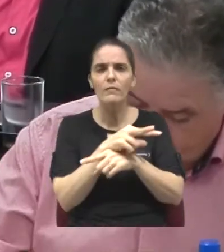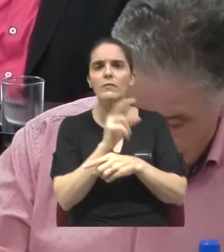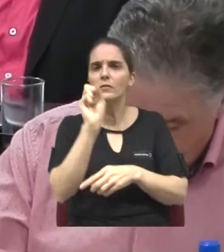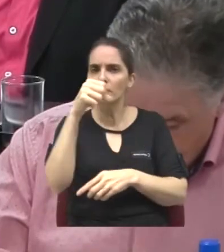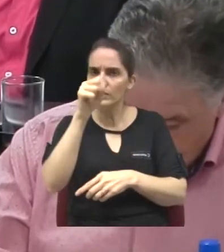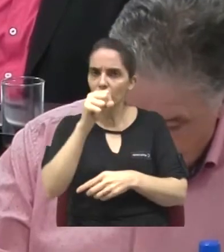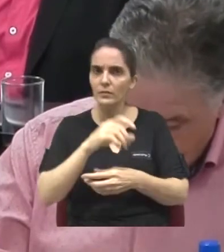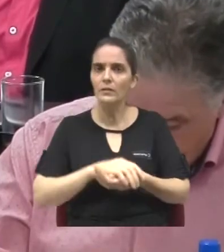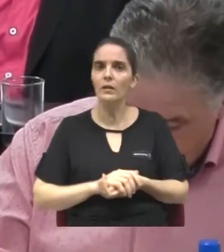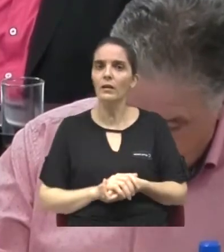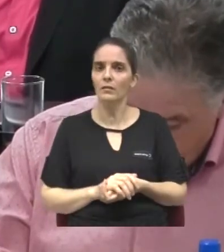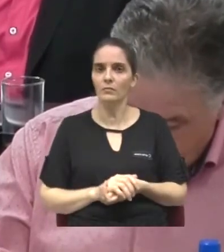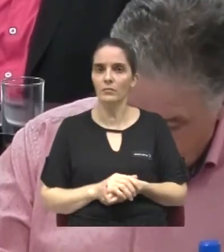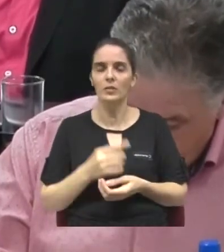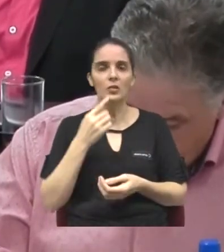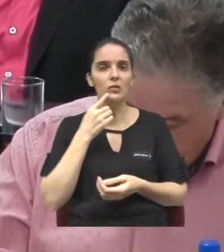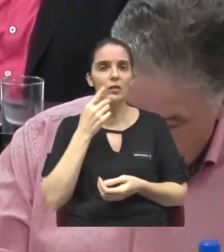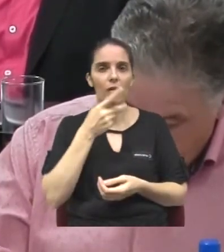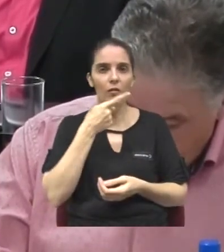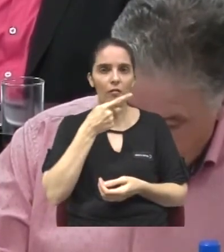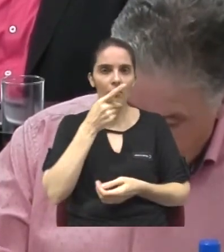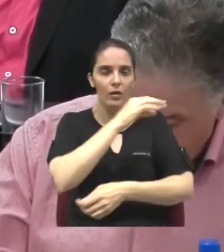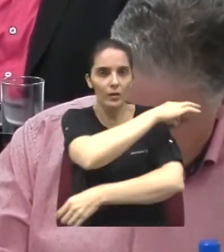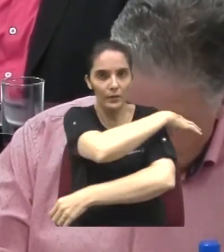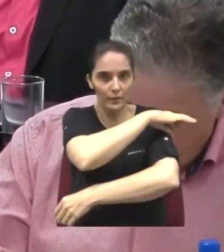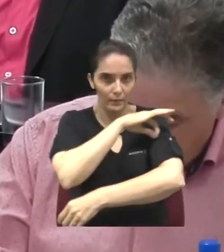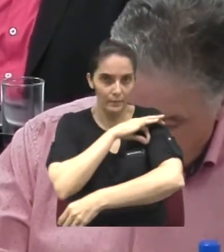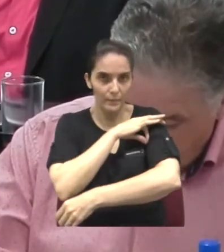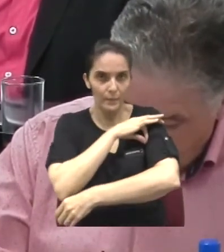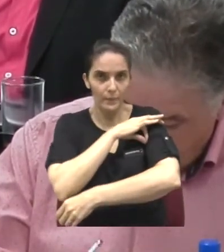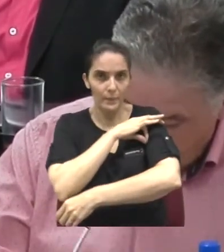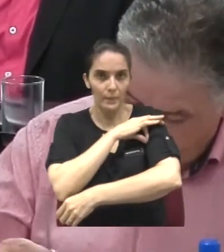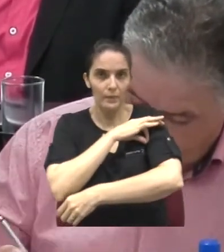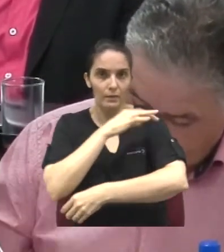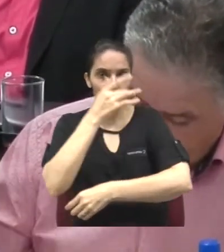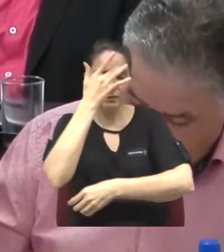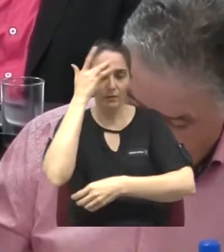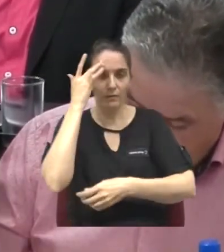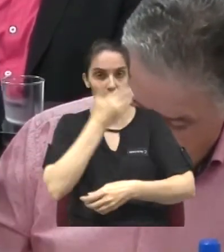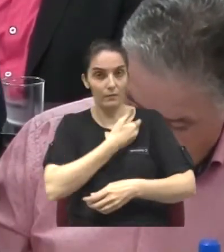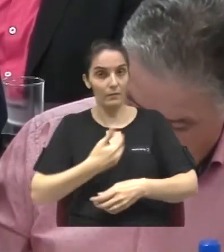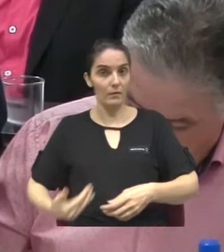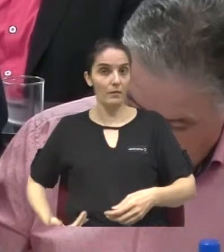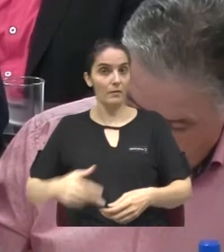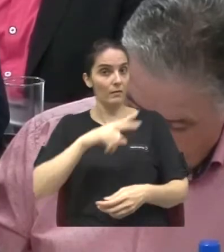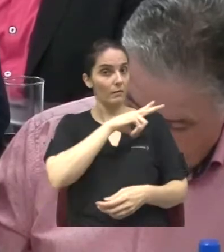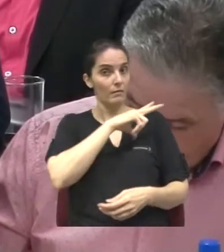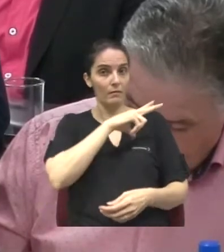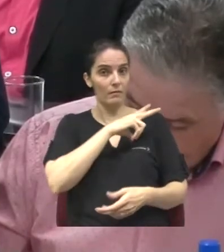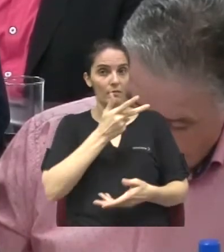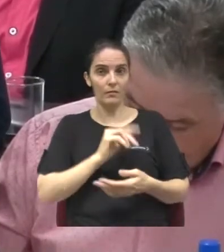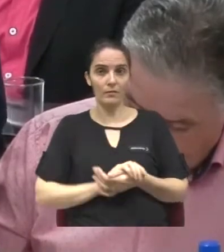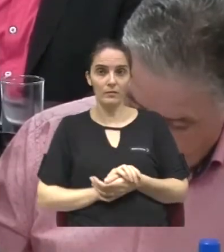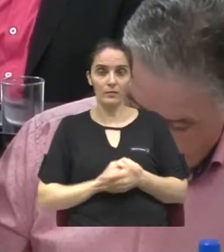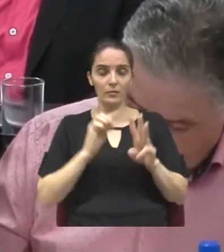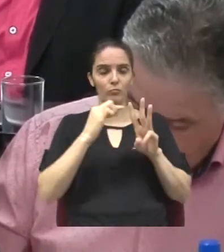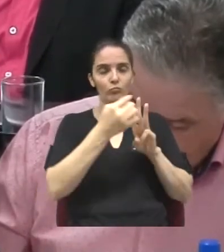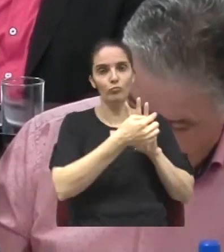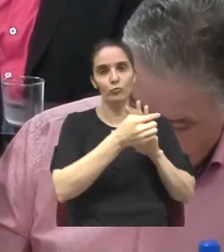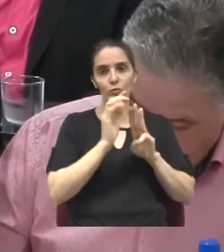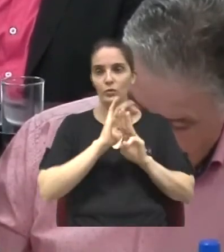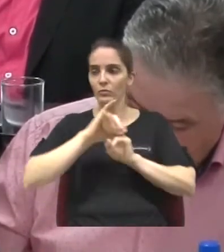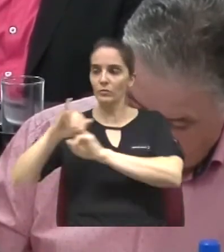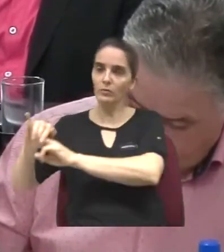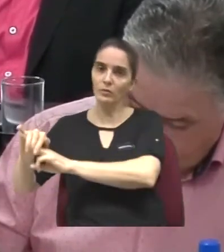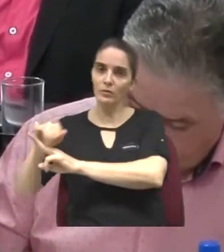Quando Vossa Excelência fala que o prefeito vai ter mordomo, eu vou te dar um conselho. Exonera os seus 3 assessores do seu gabinete lá e